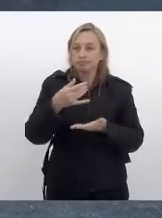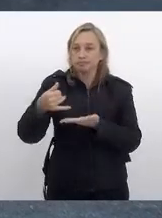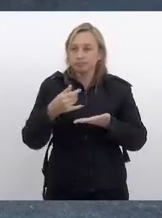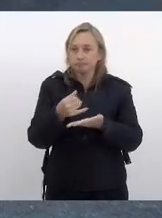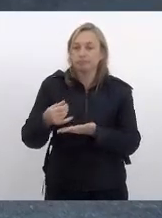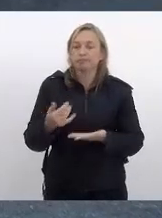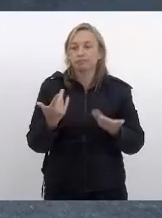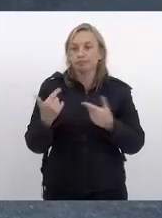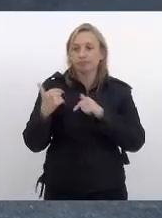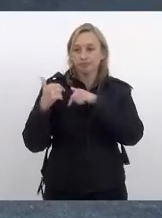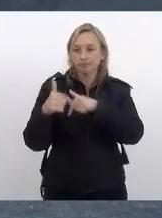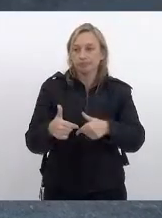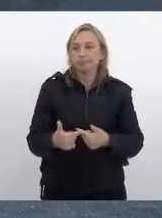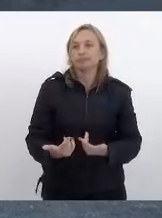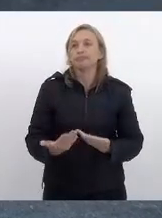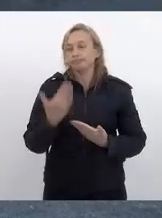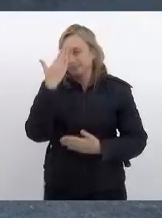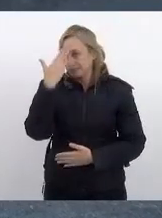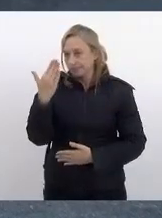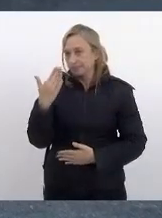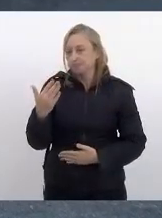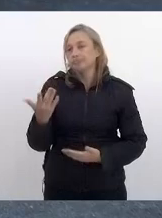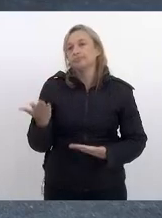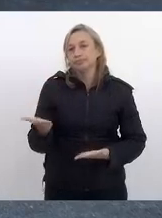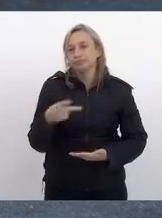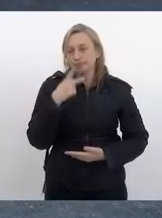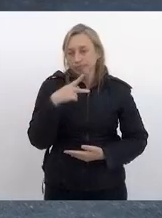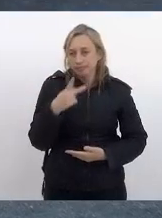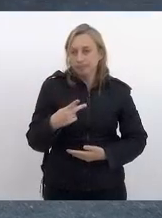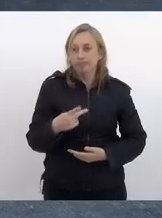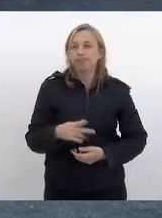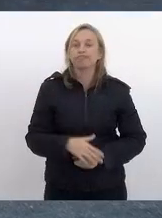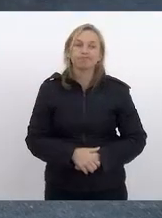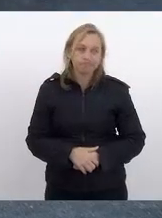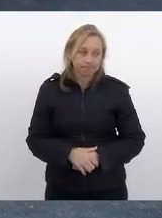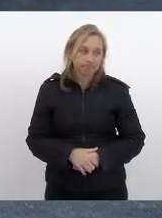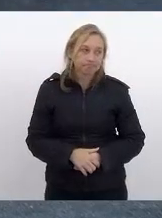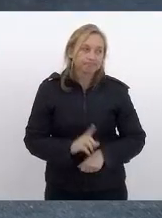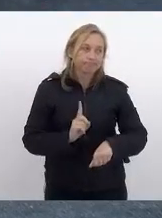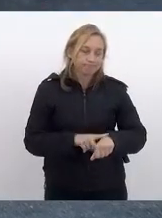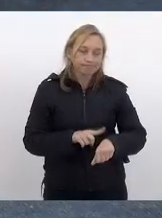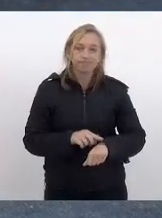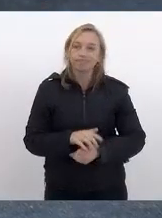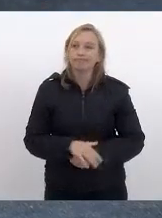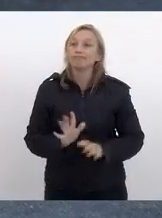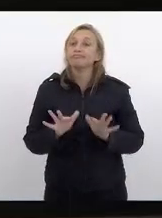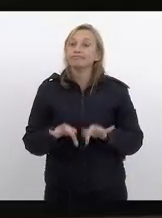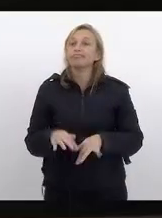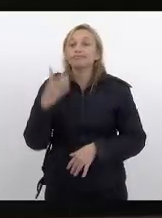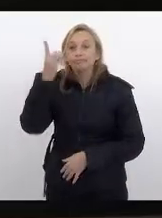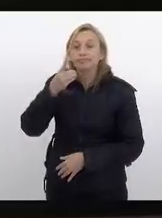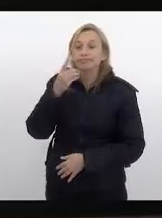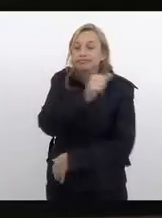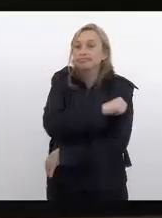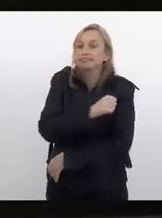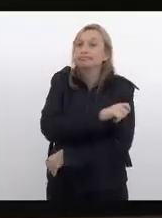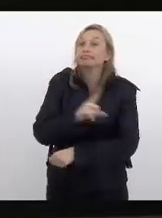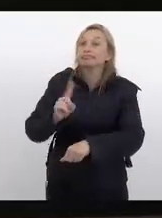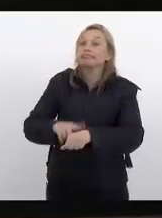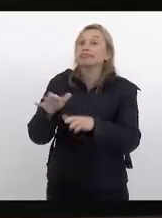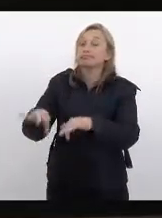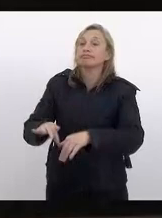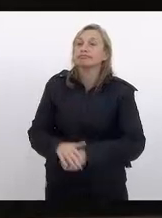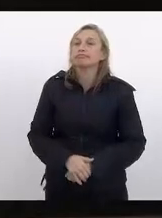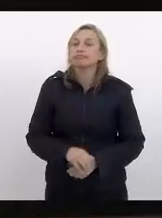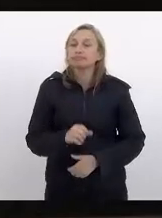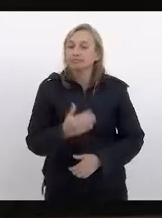convencional portanto agradeço a vossa excelência' pelo a parte e pela intervenção que faz neste momento para concluir o deputado enfermeira seu tempo